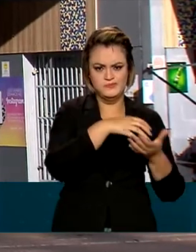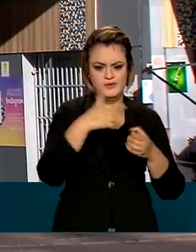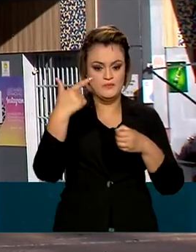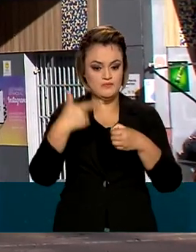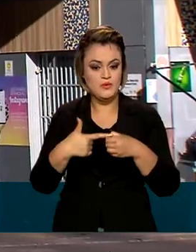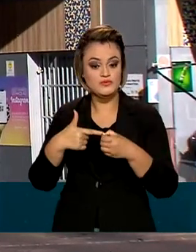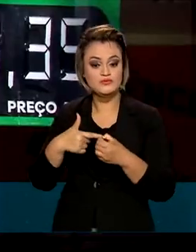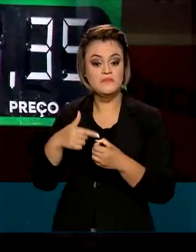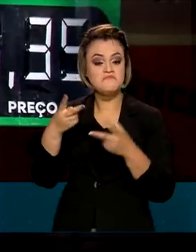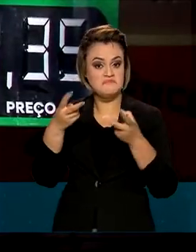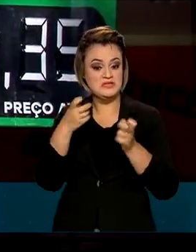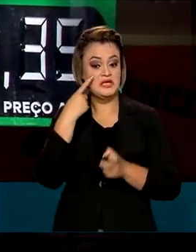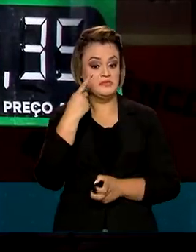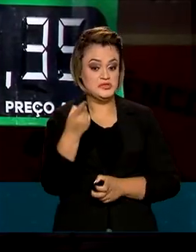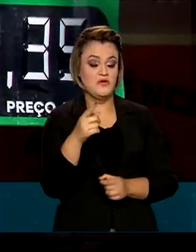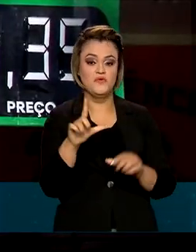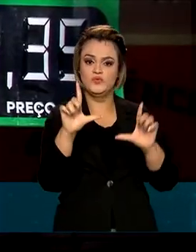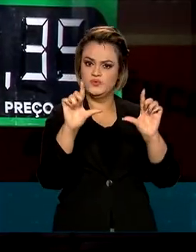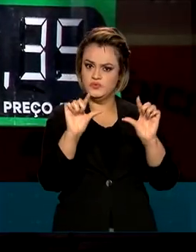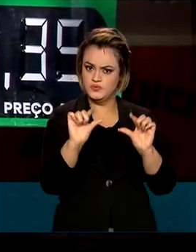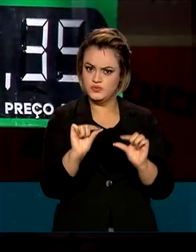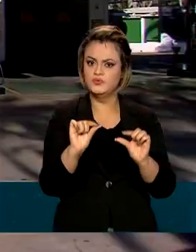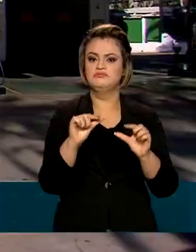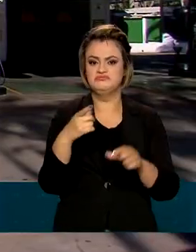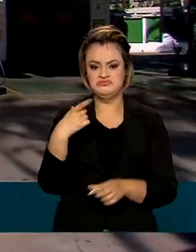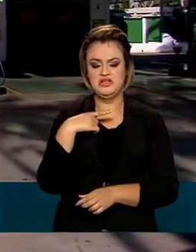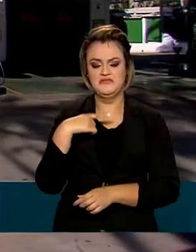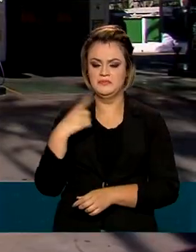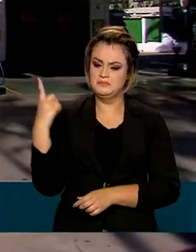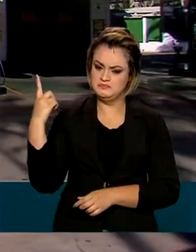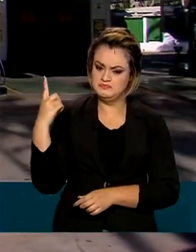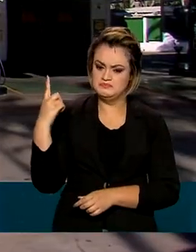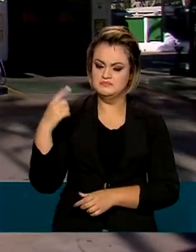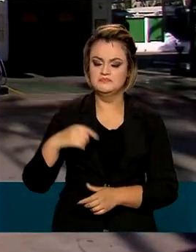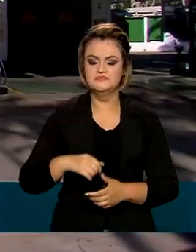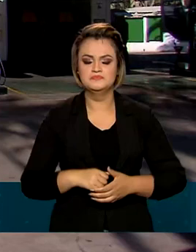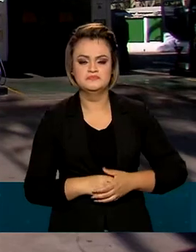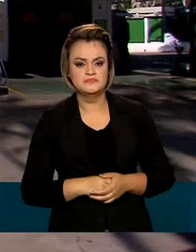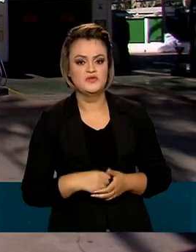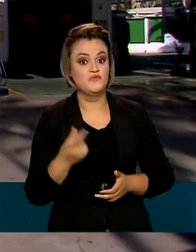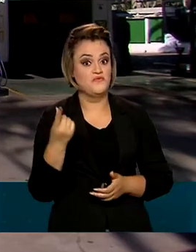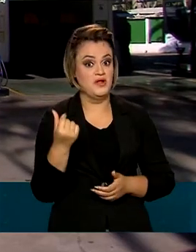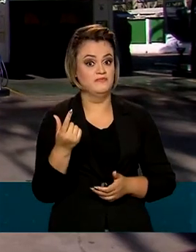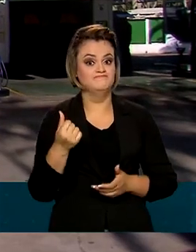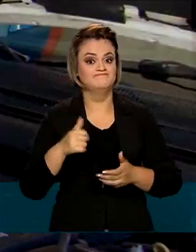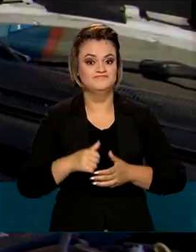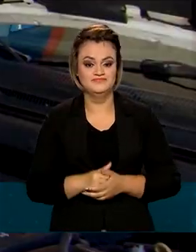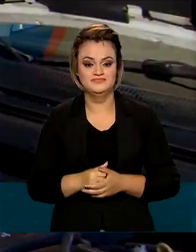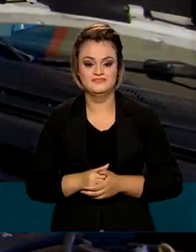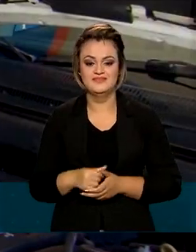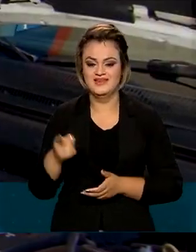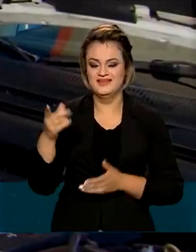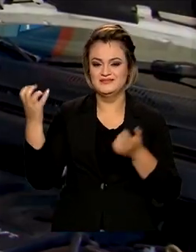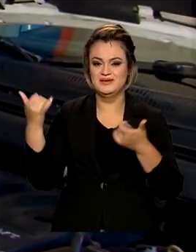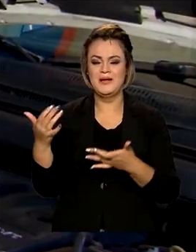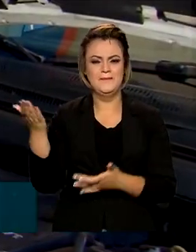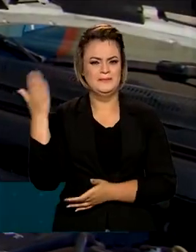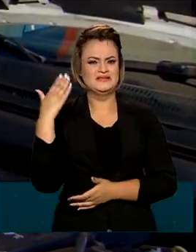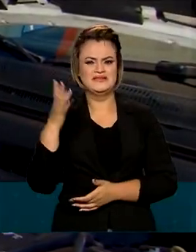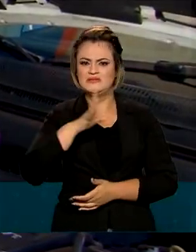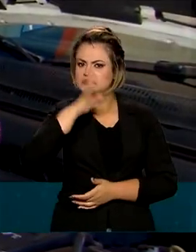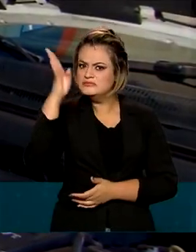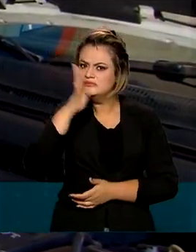de abastecimento vem percebendo nos últimos dias uma diminuição no preço dos combustíveis. Estava um preço